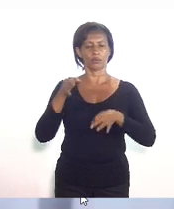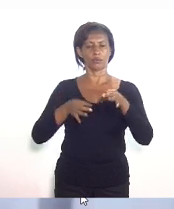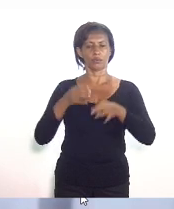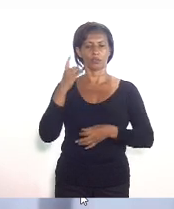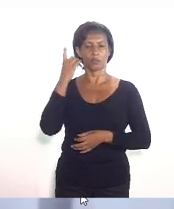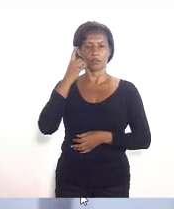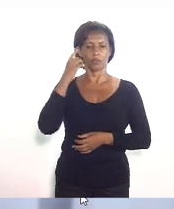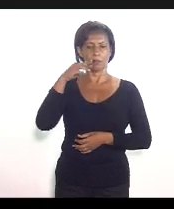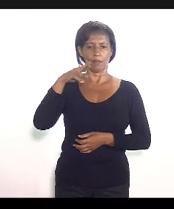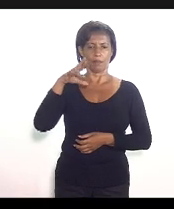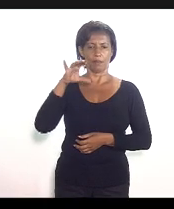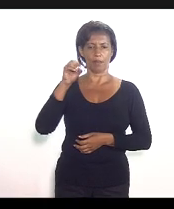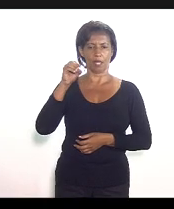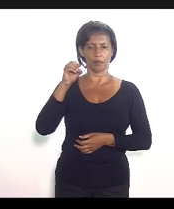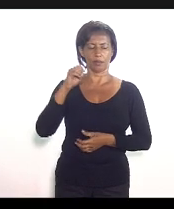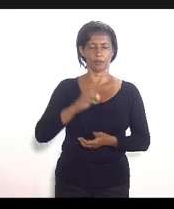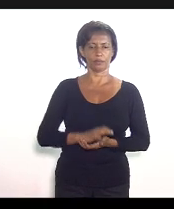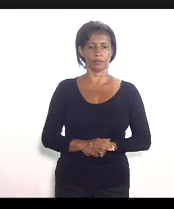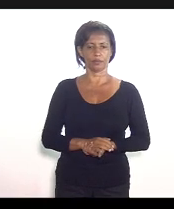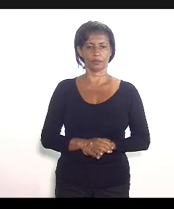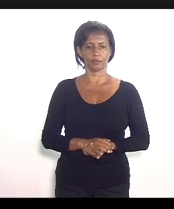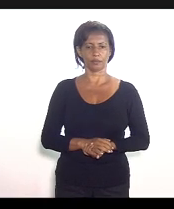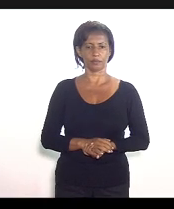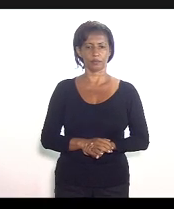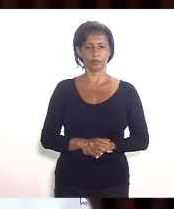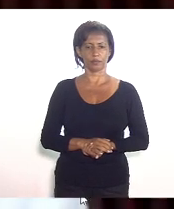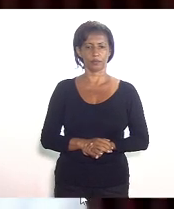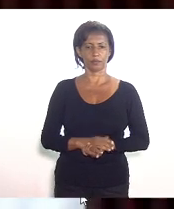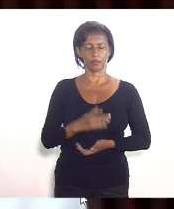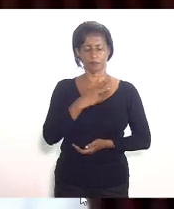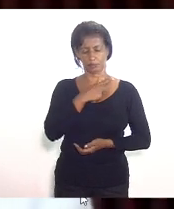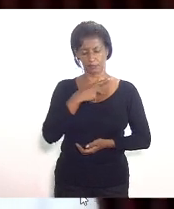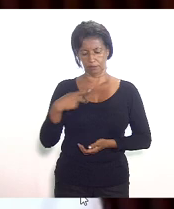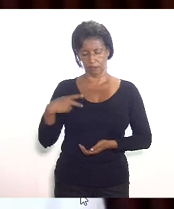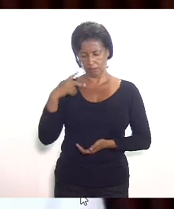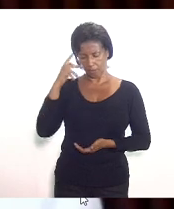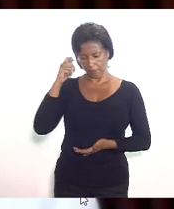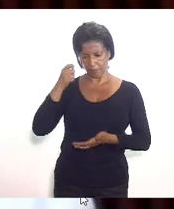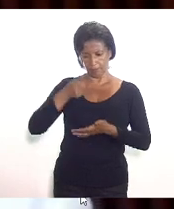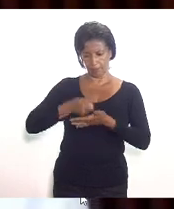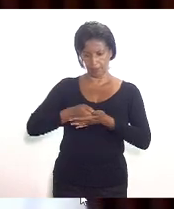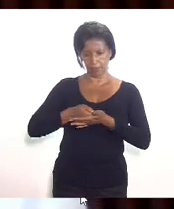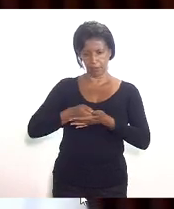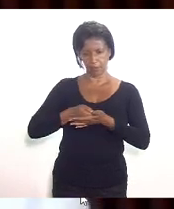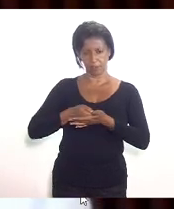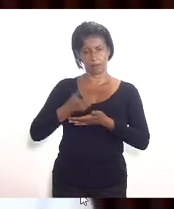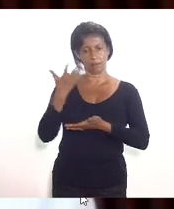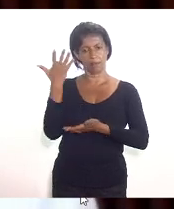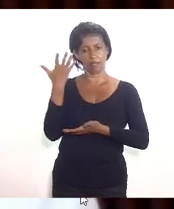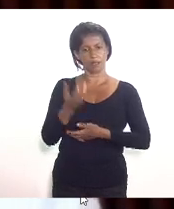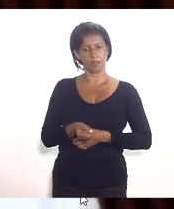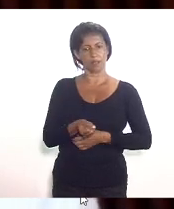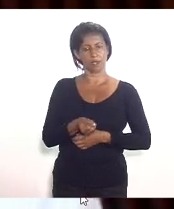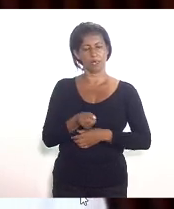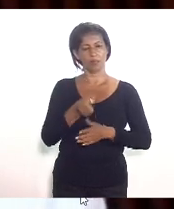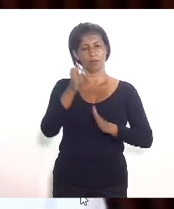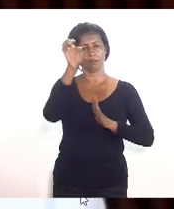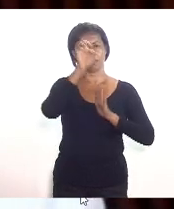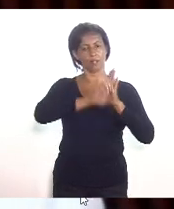deputado Márcio Pacheco. Senhora Presidente, o parecer é favorável com subemenda emenda 3,